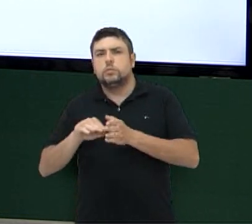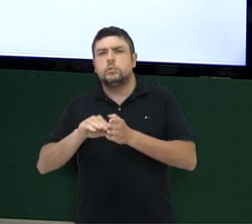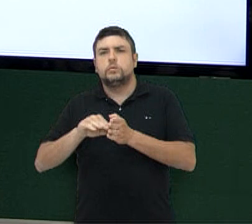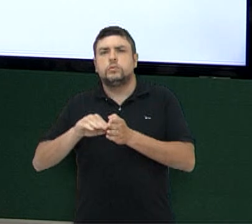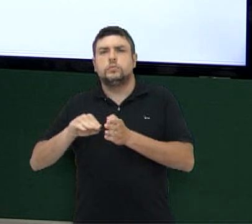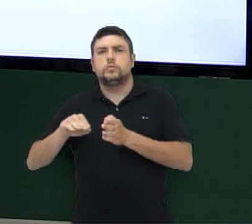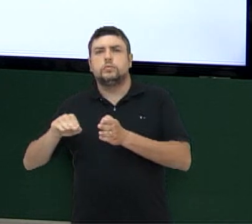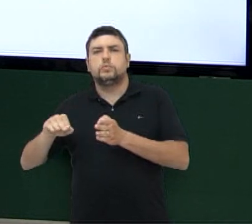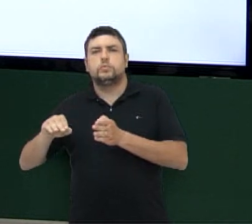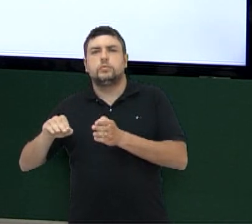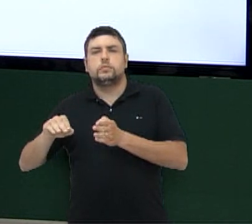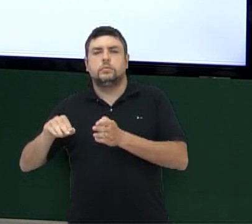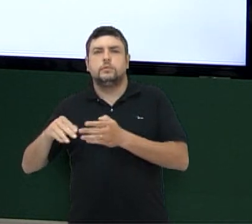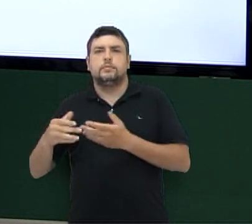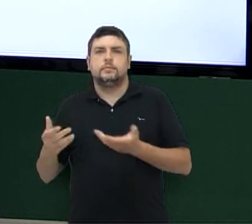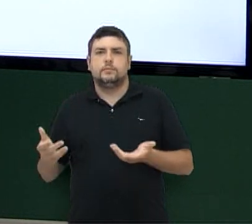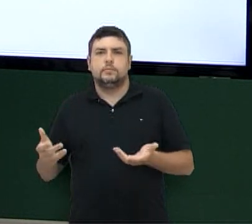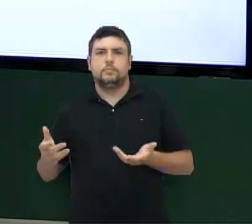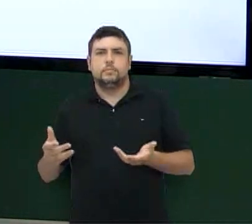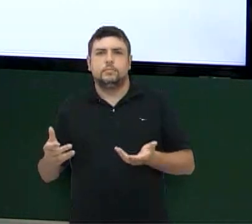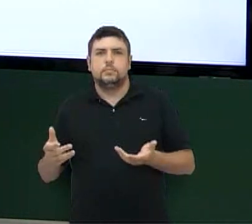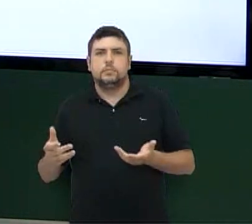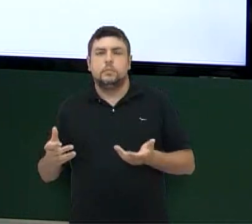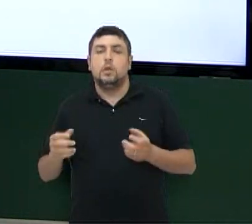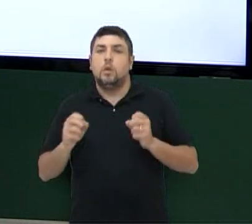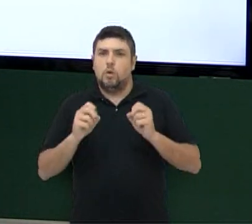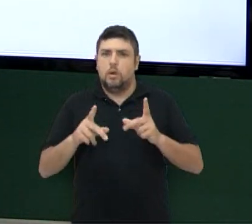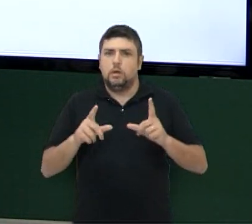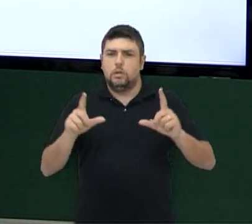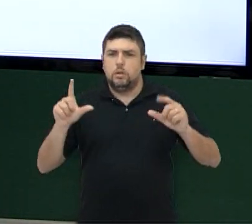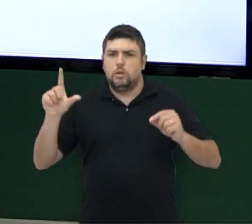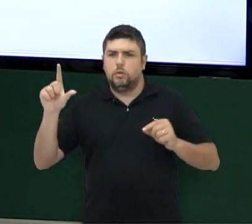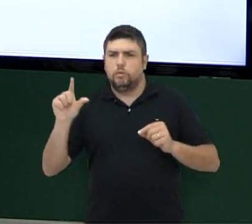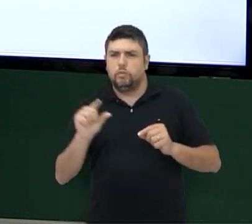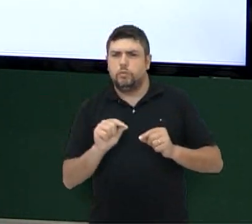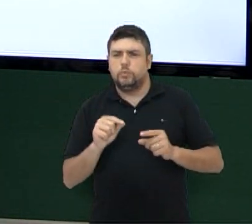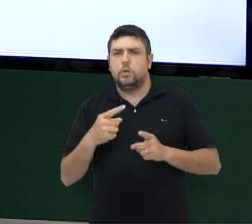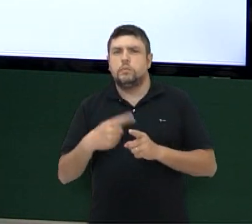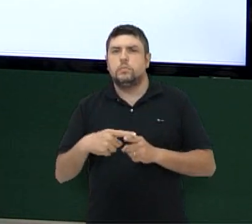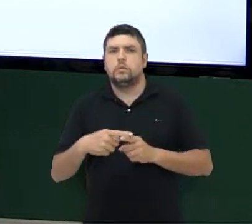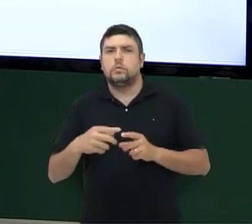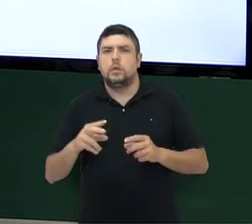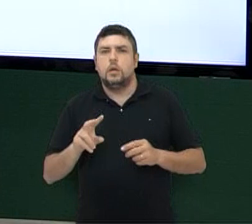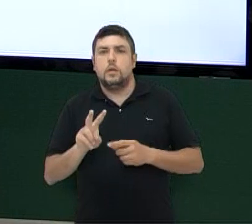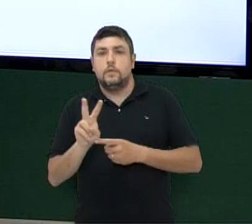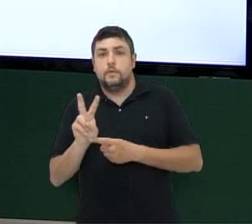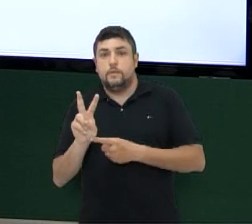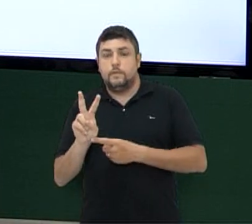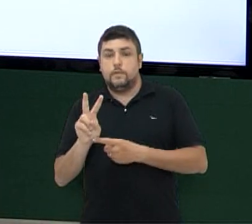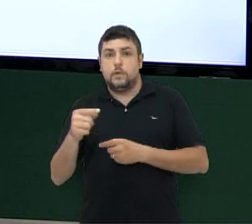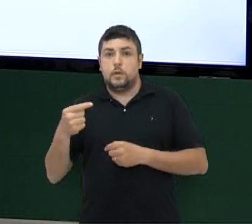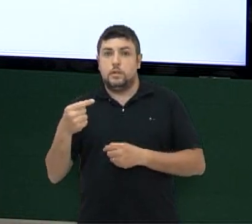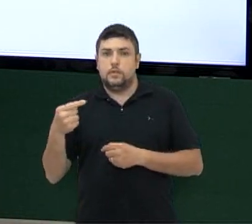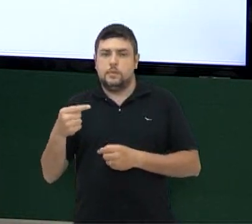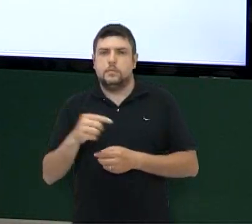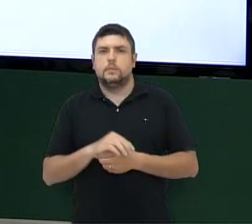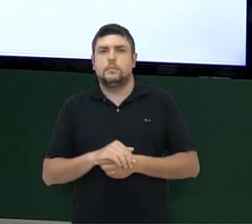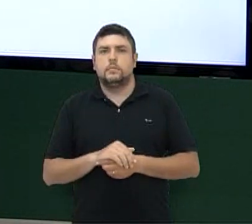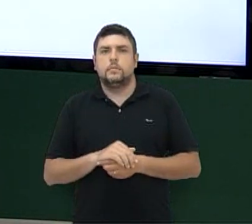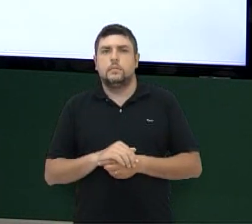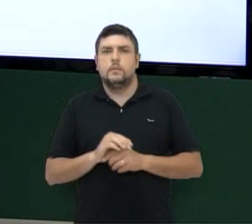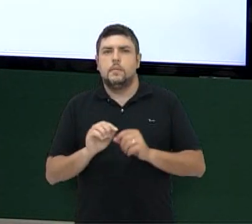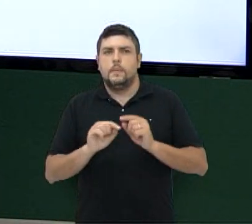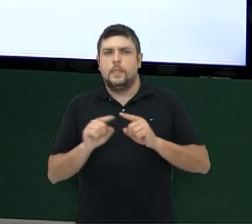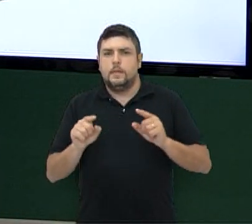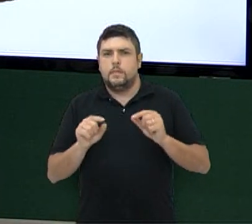constante. Ele acaba sendo retrógrado, porque a velocidade ela é negativa, certo? Só que nesse pedacinho ele é